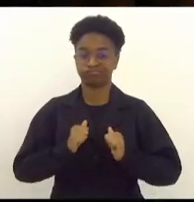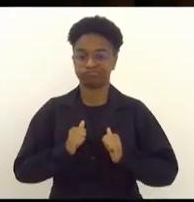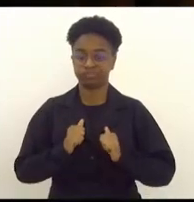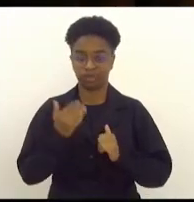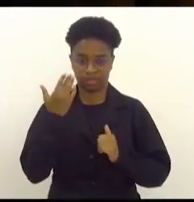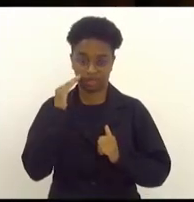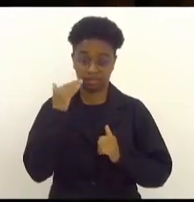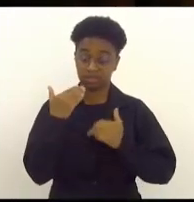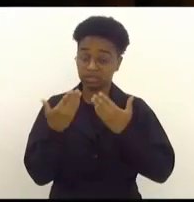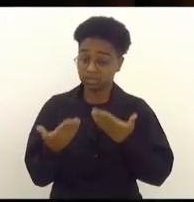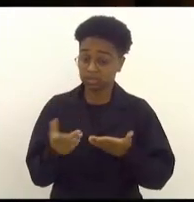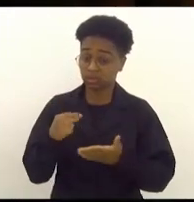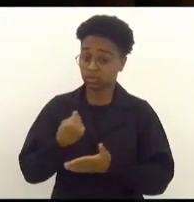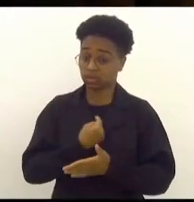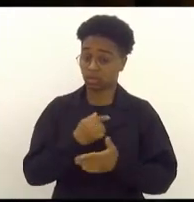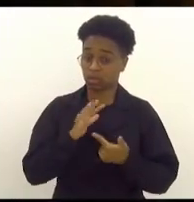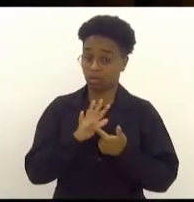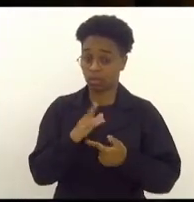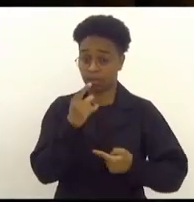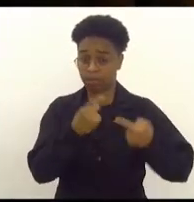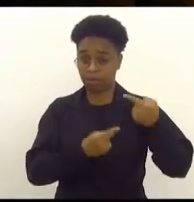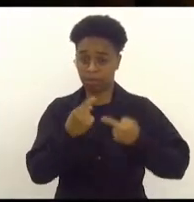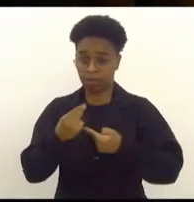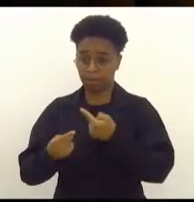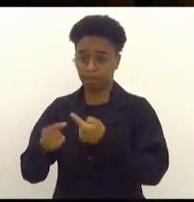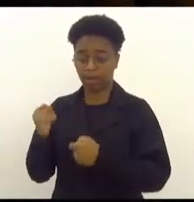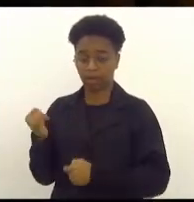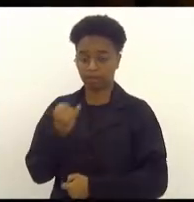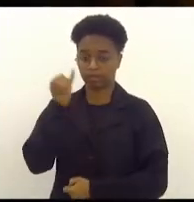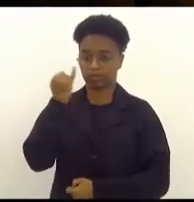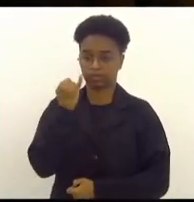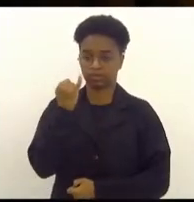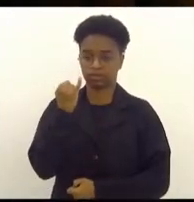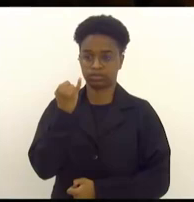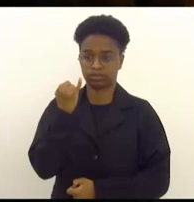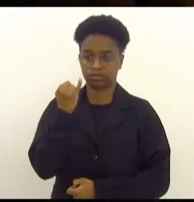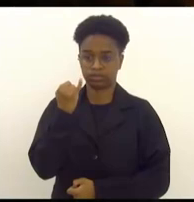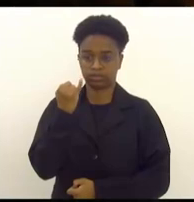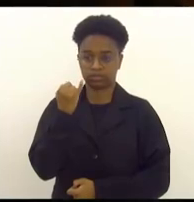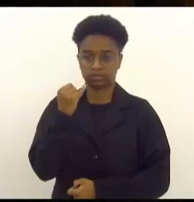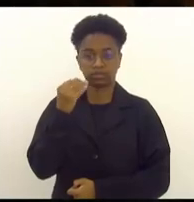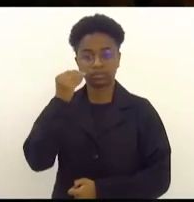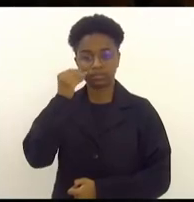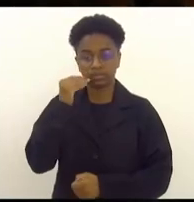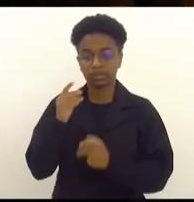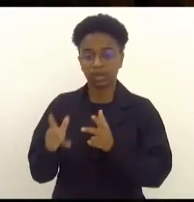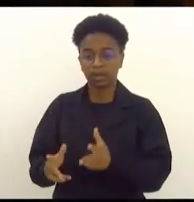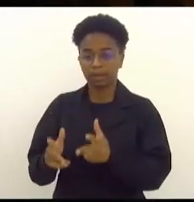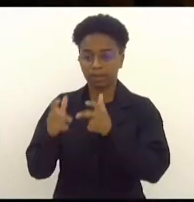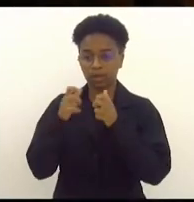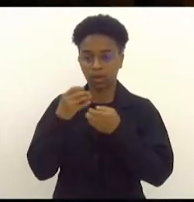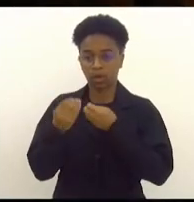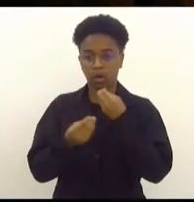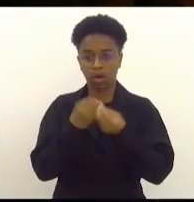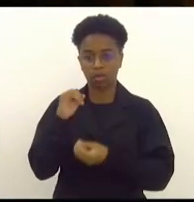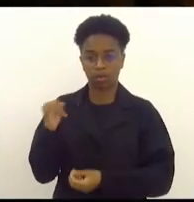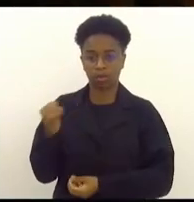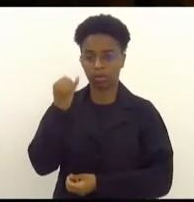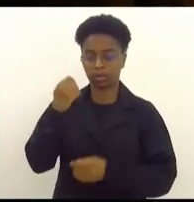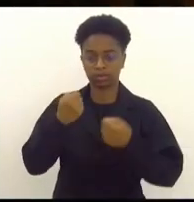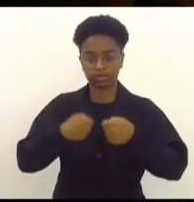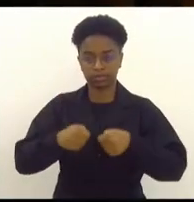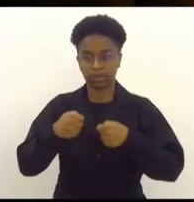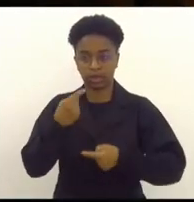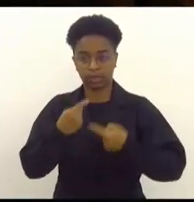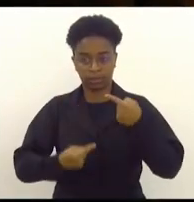traz aqui todos os debates necessários para eh a percepção da necessidade de políticas